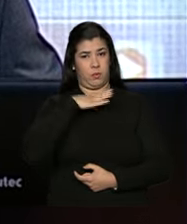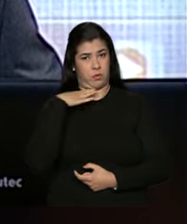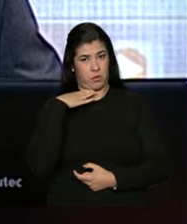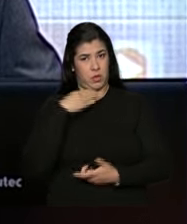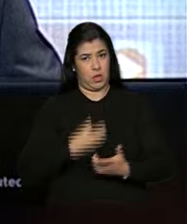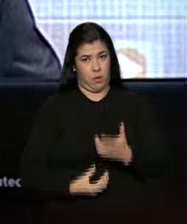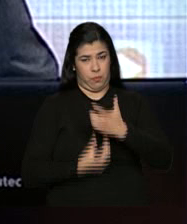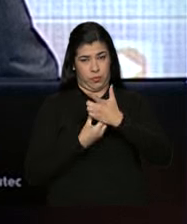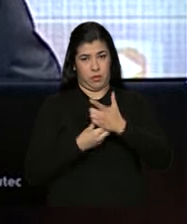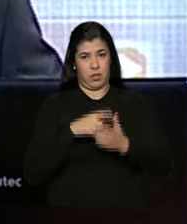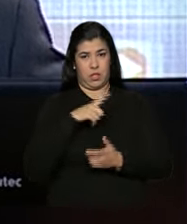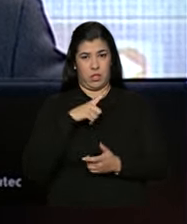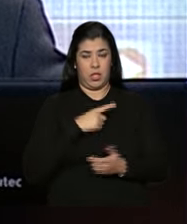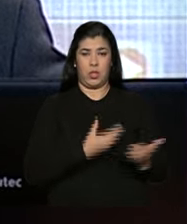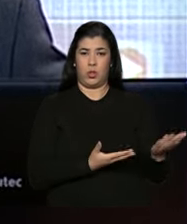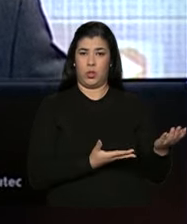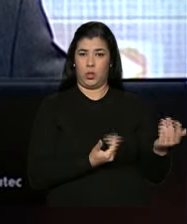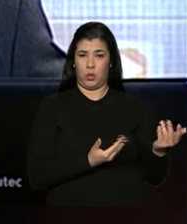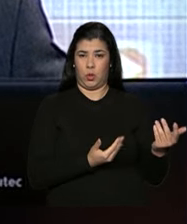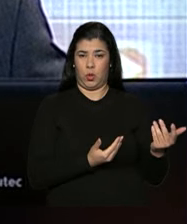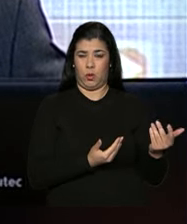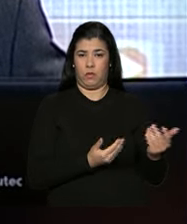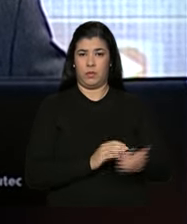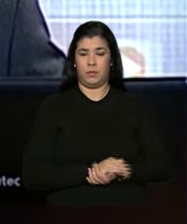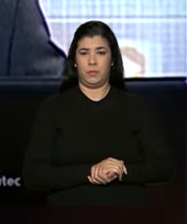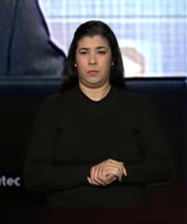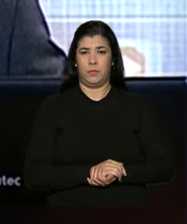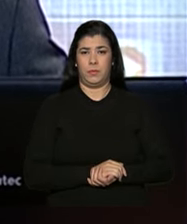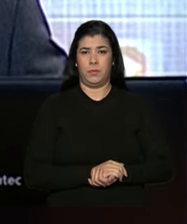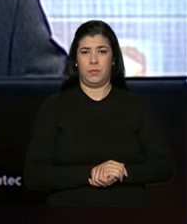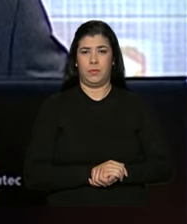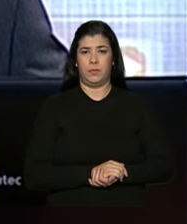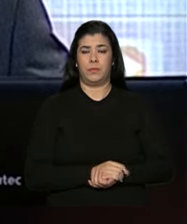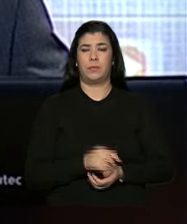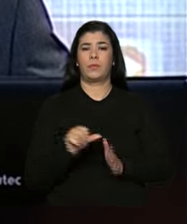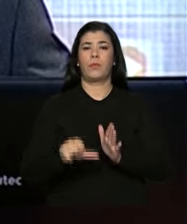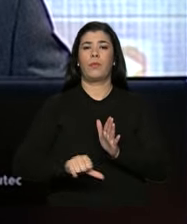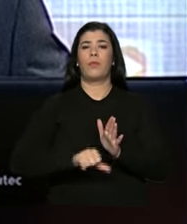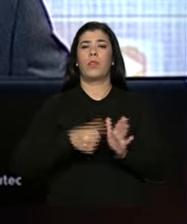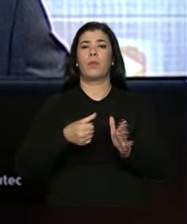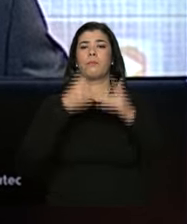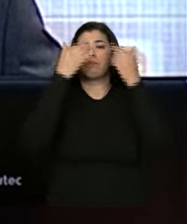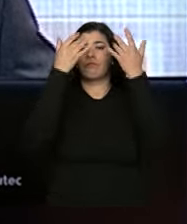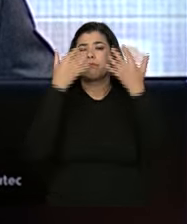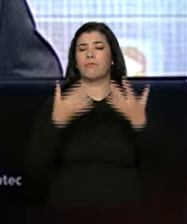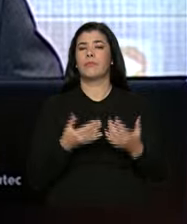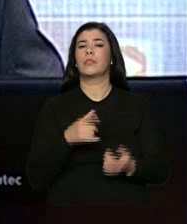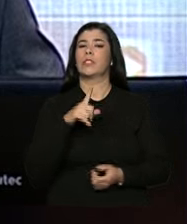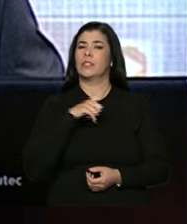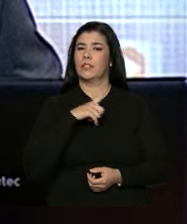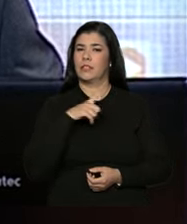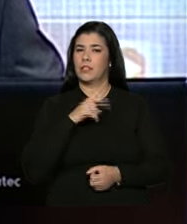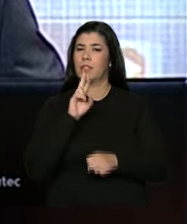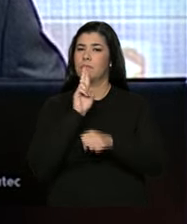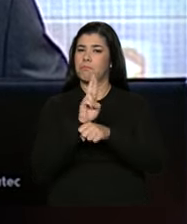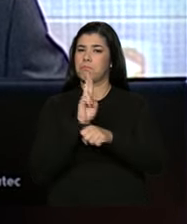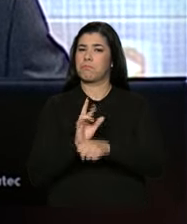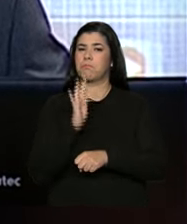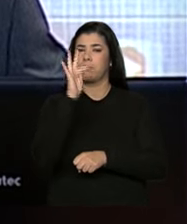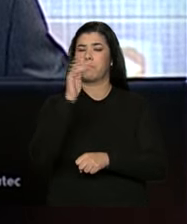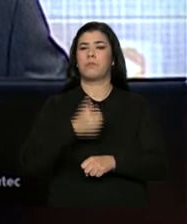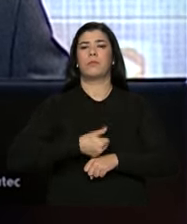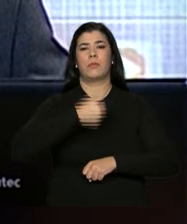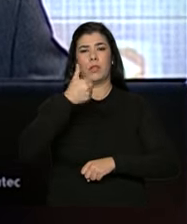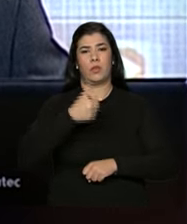29 anos. Mas por outro lado, queria ressaltar nesse eh nessa primeira fala que a esperança, né, o professor